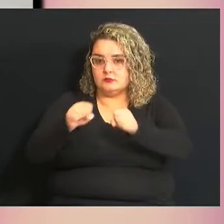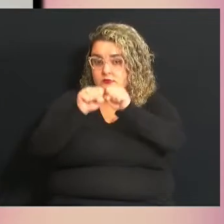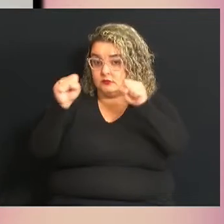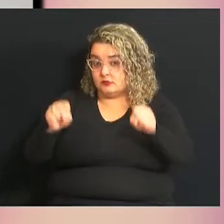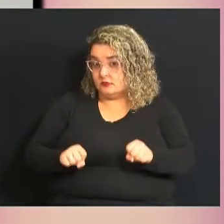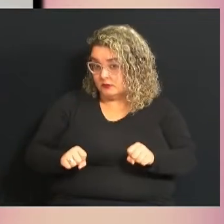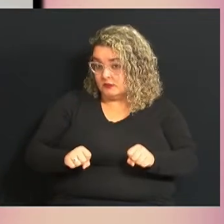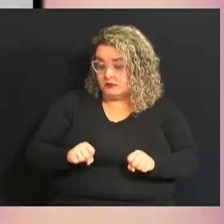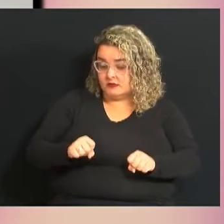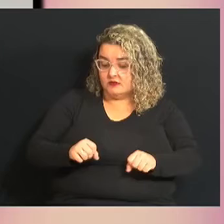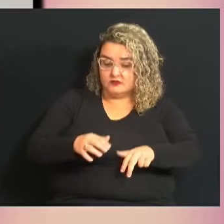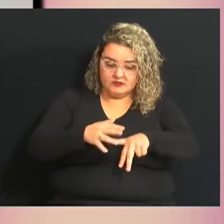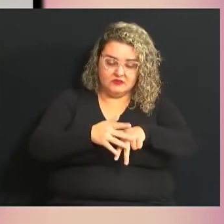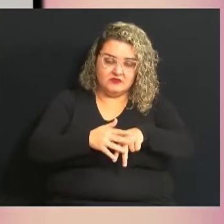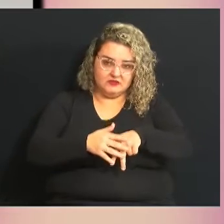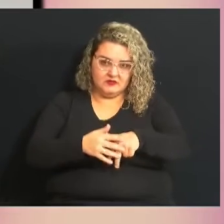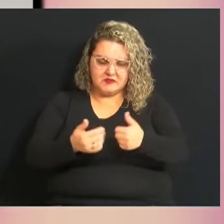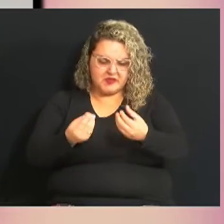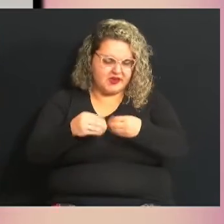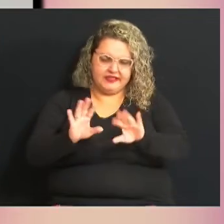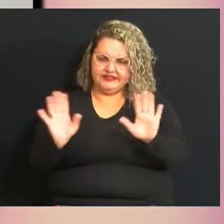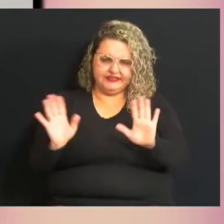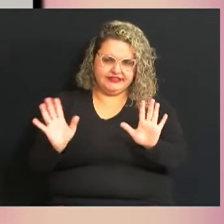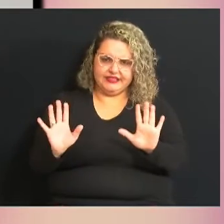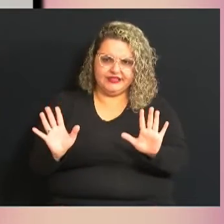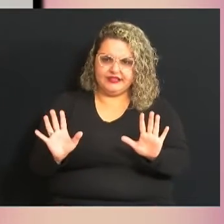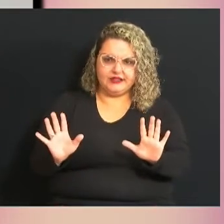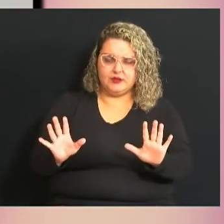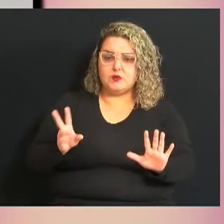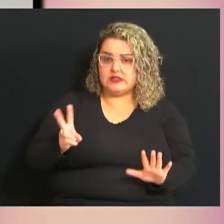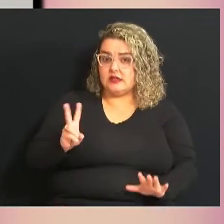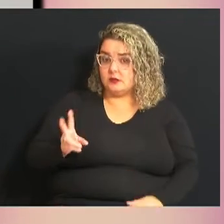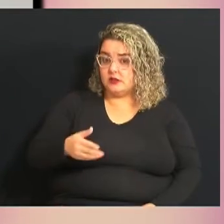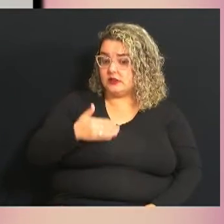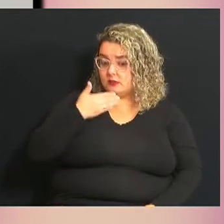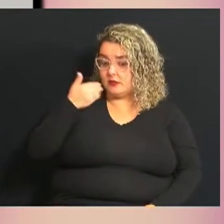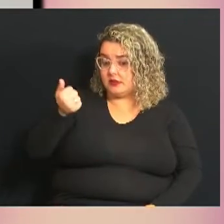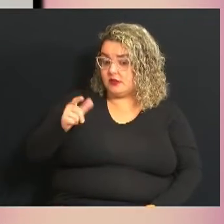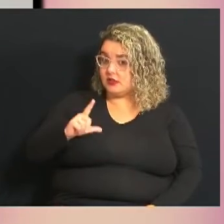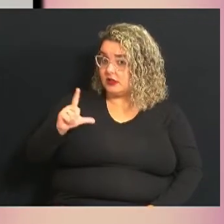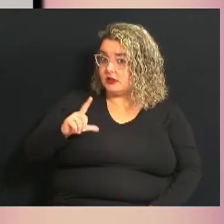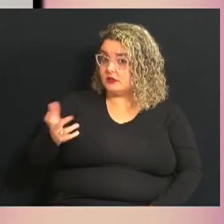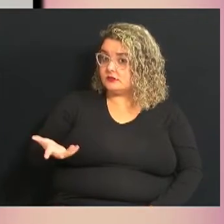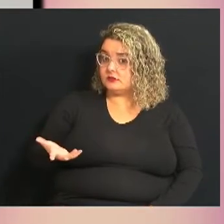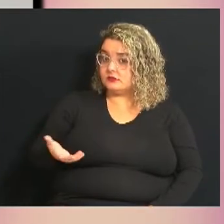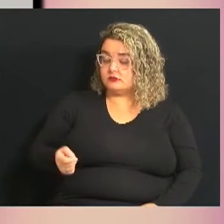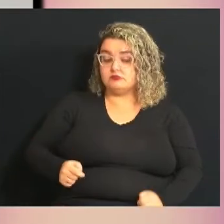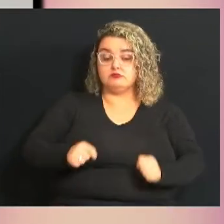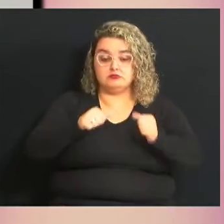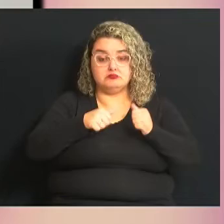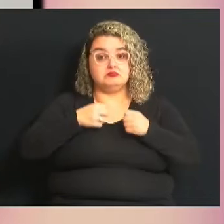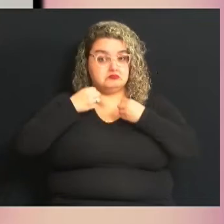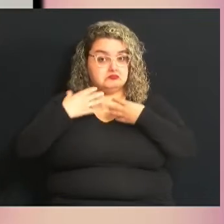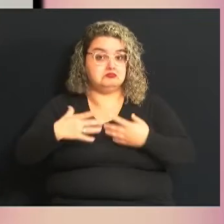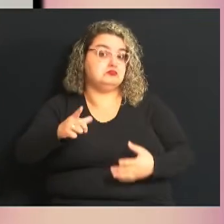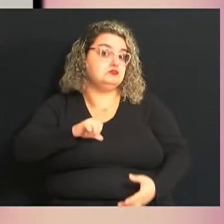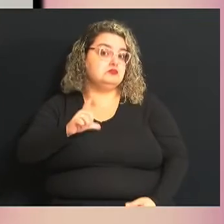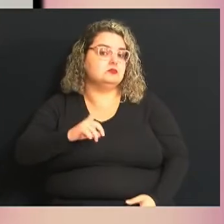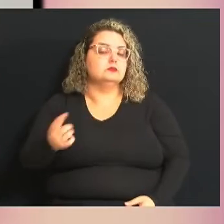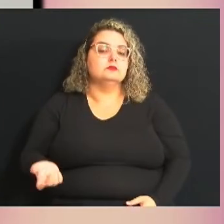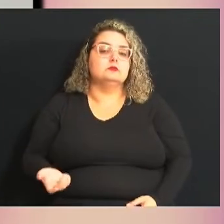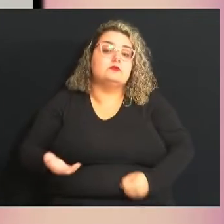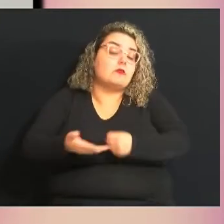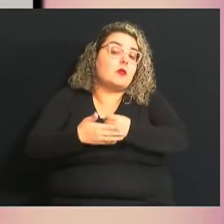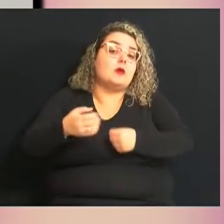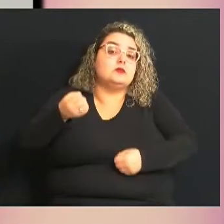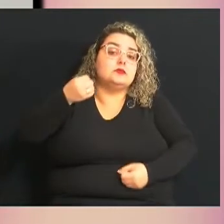paciente, prejudicando ele. Pelo contrário, ele sempre tem uma melhora, sempre tem um ganho no tratamento, que é um tratamento à base de luz, né?